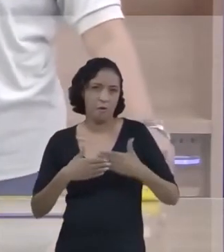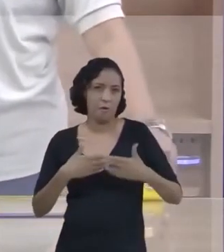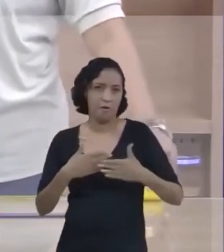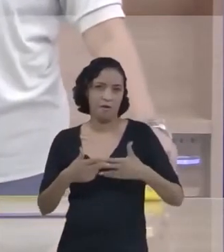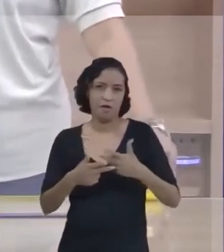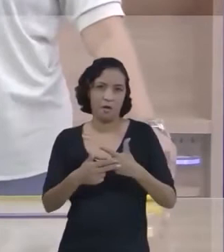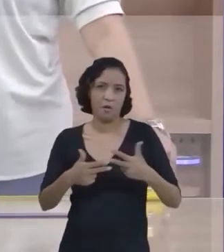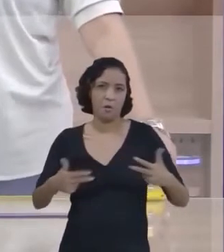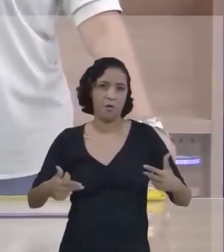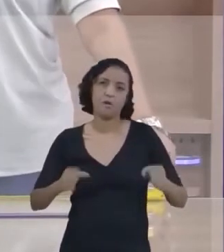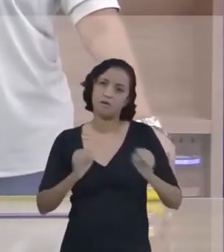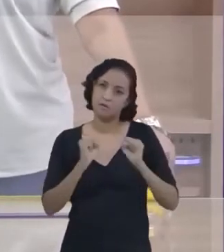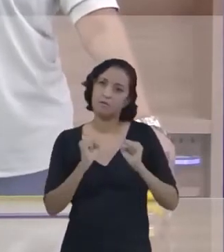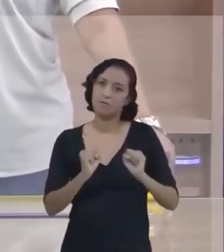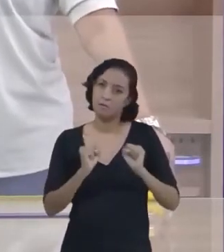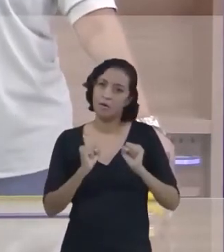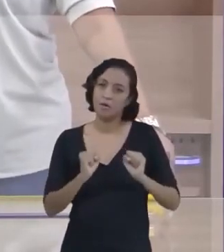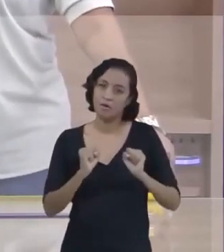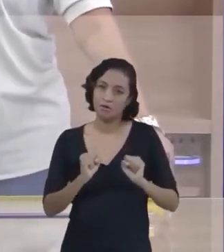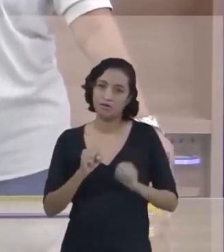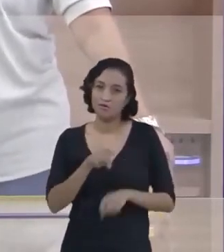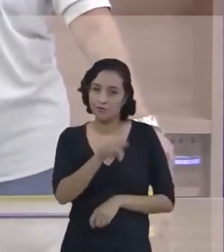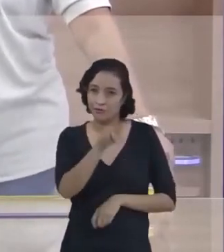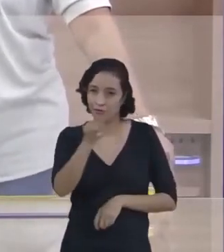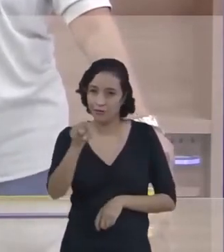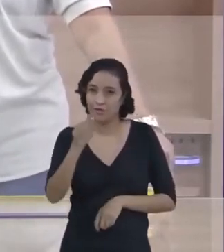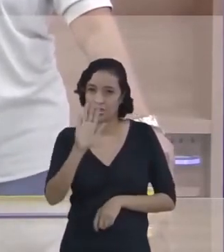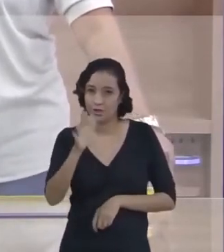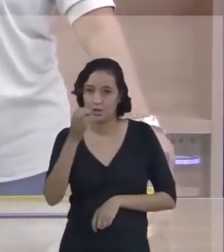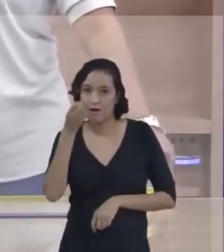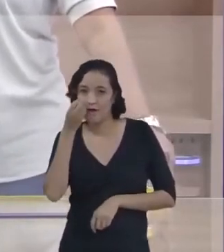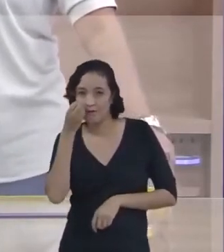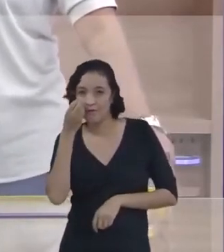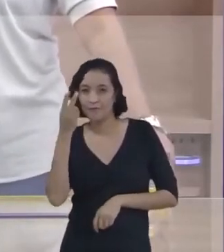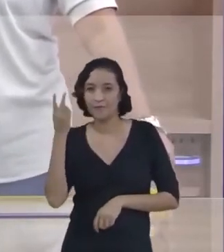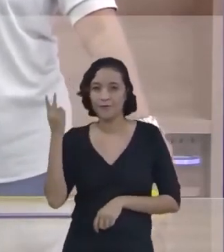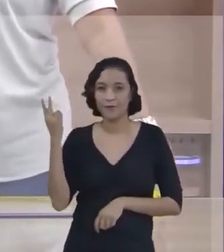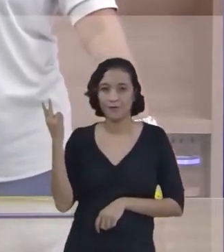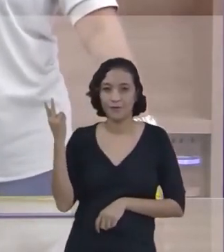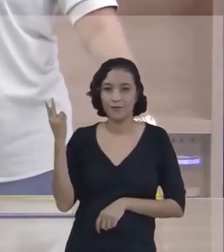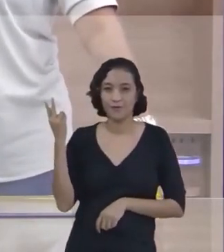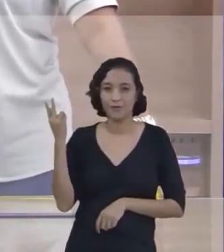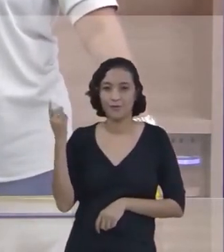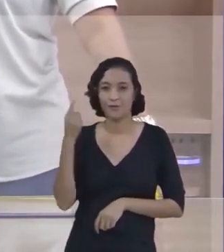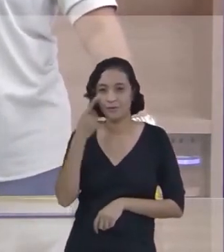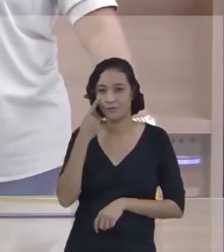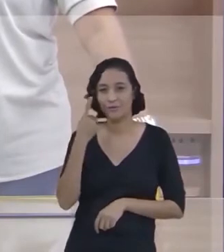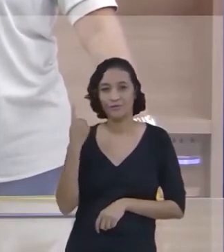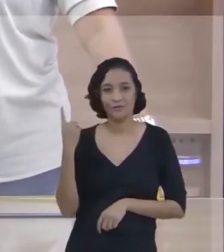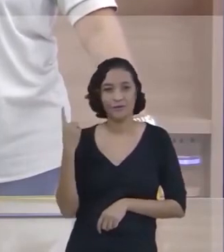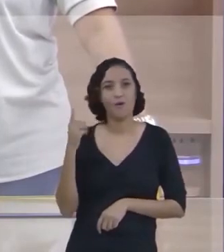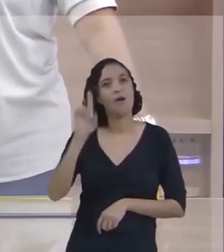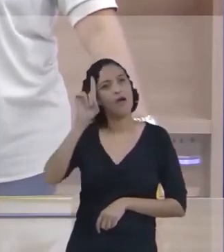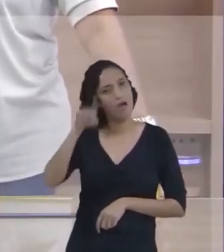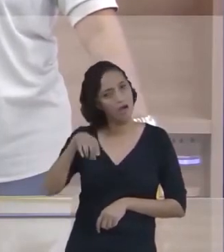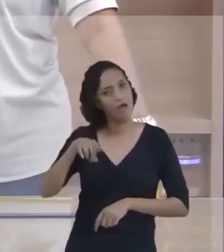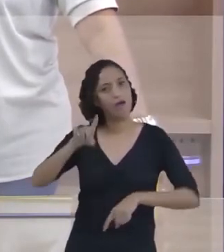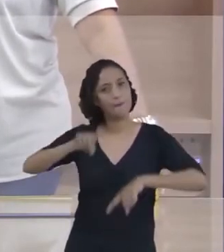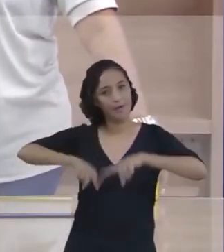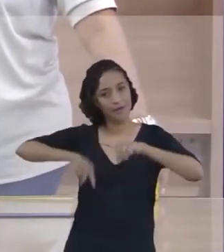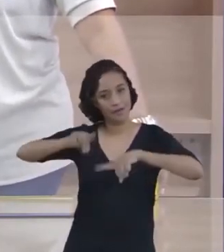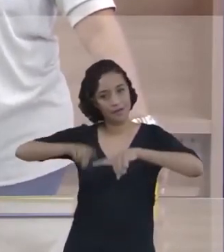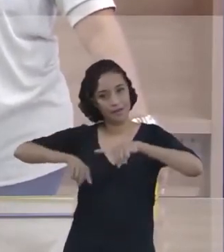nós medimos superfície. Quem já visualizou esse tipo de equipamento? Isso é um